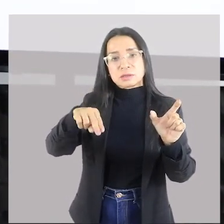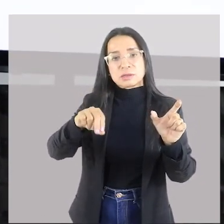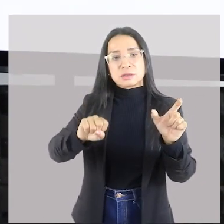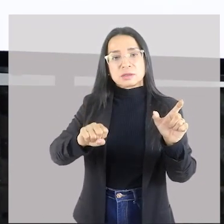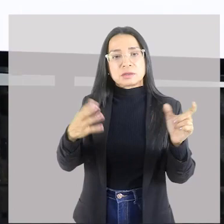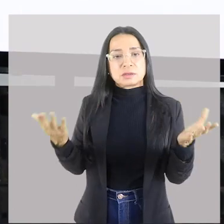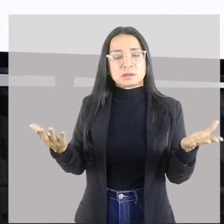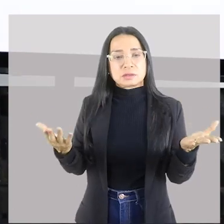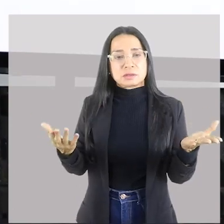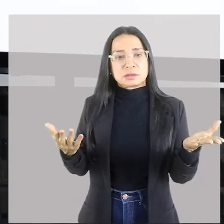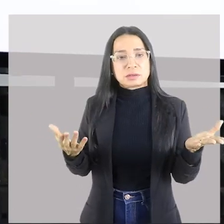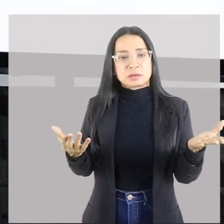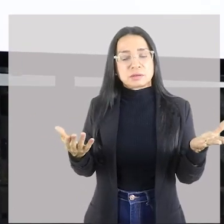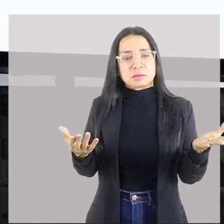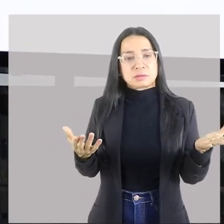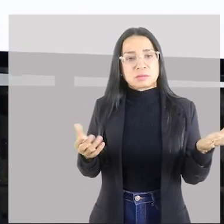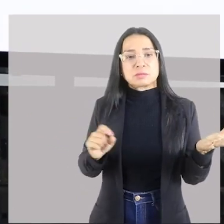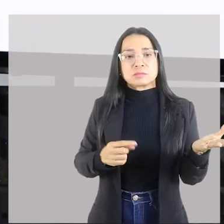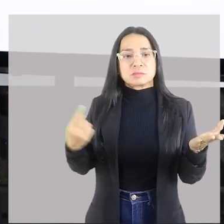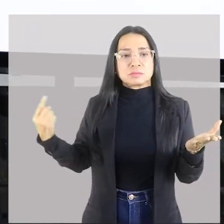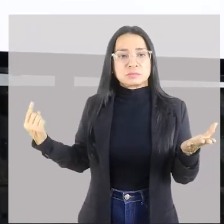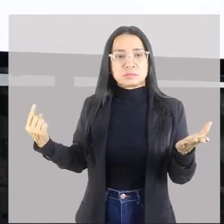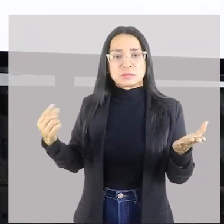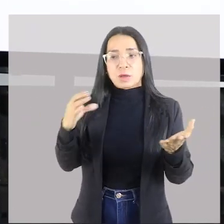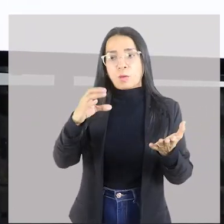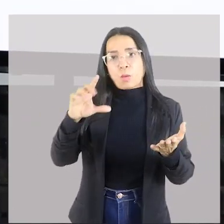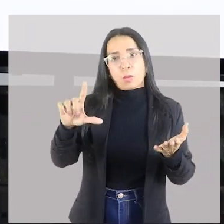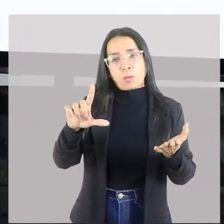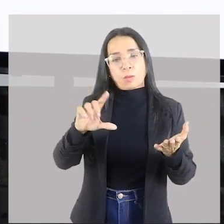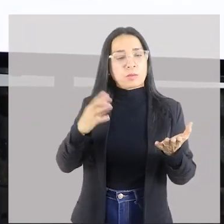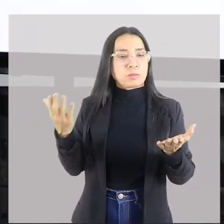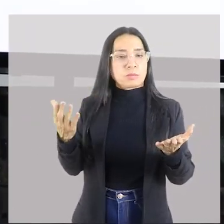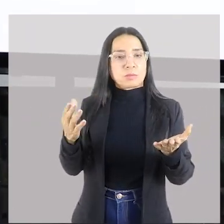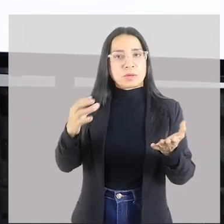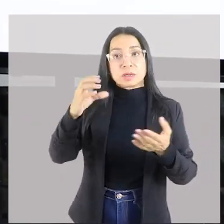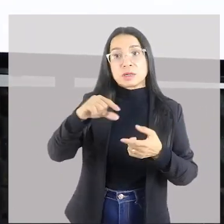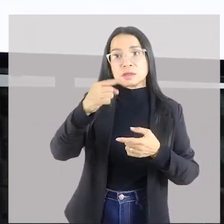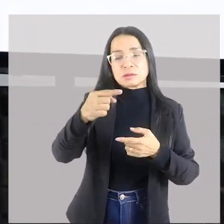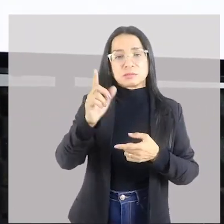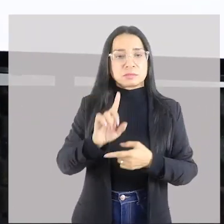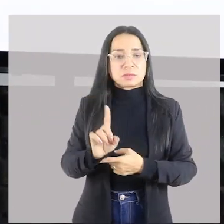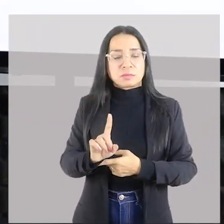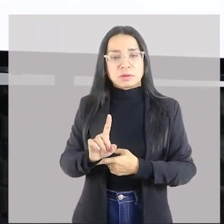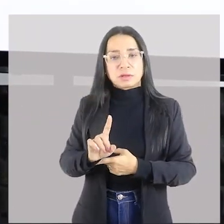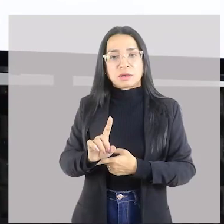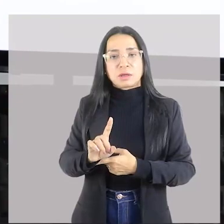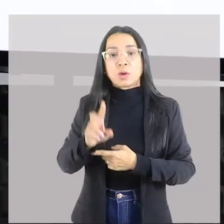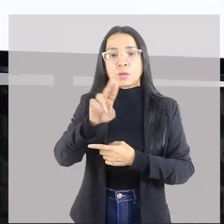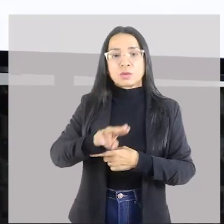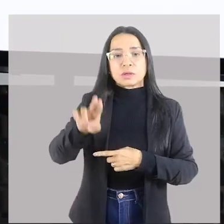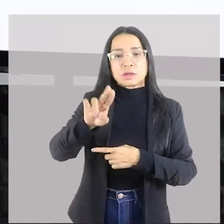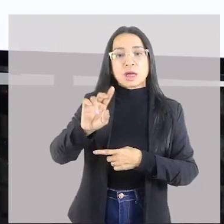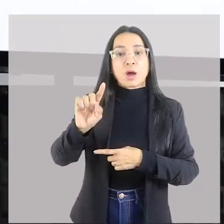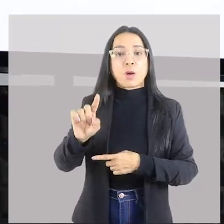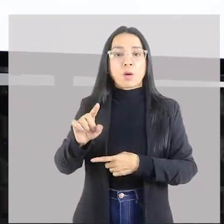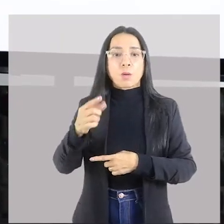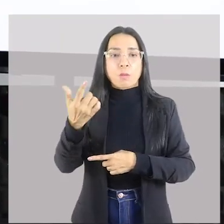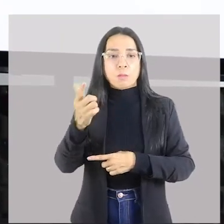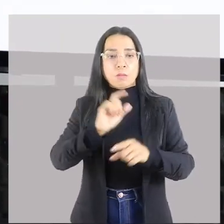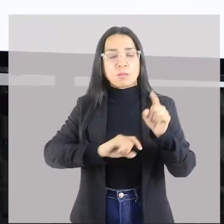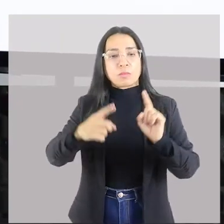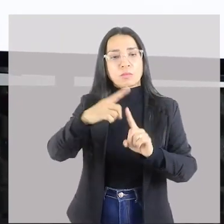caso aqui é cloro, beleza, mas ali em cima não é, eu usaria um outro tipo de nomenclatura conhecida como EZ,